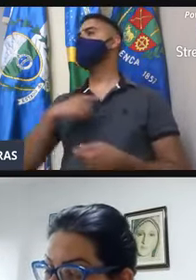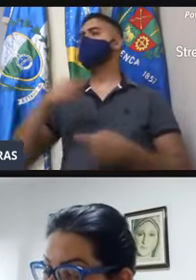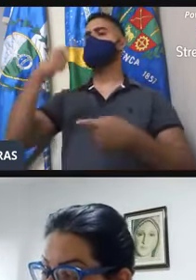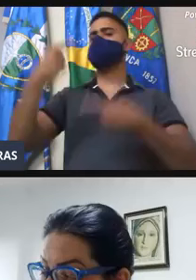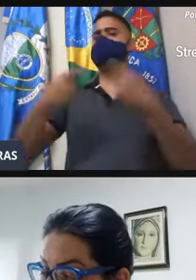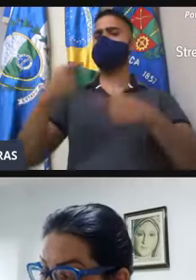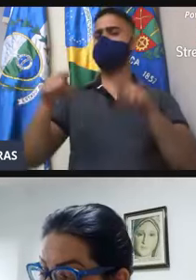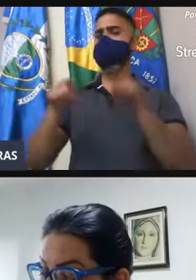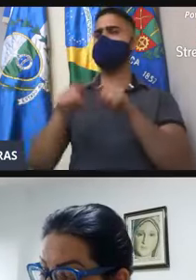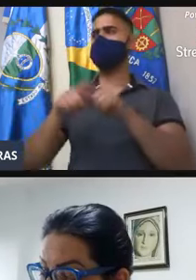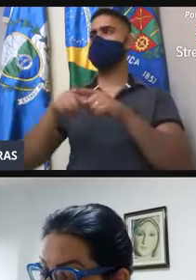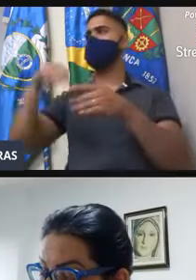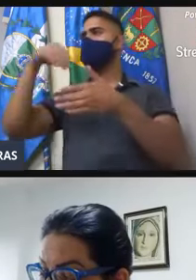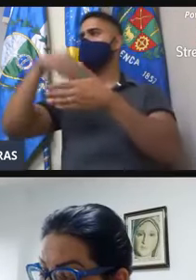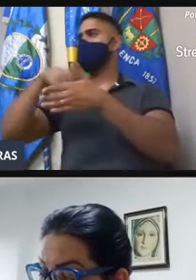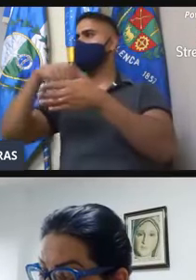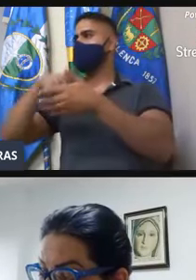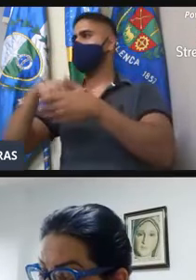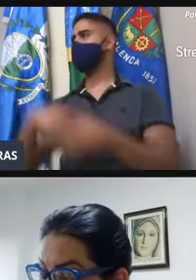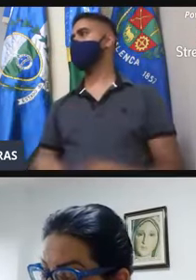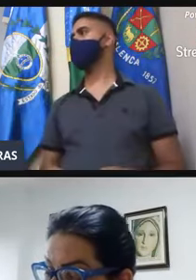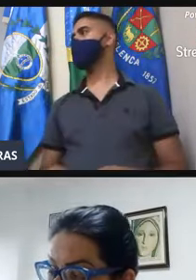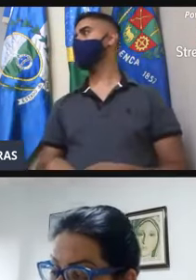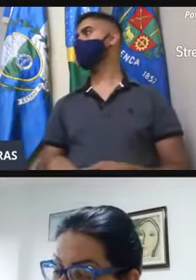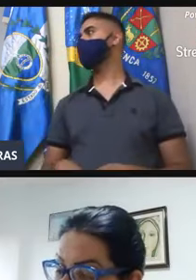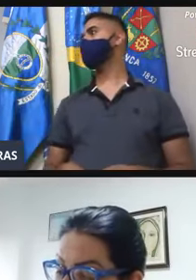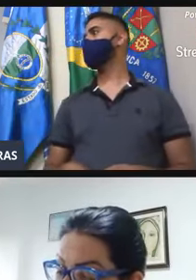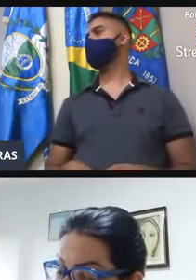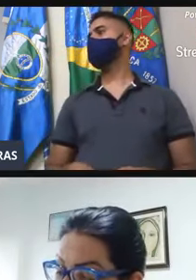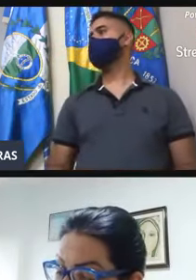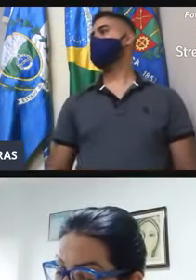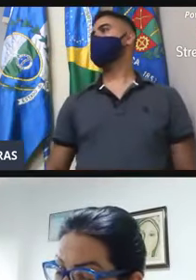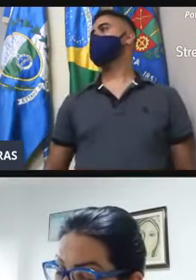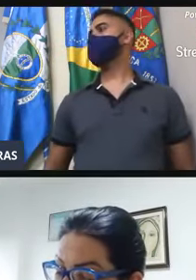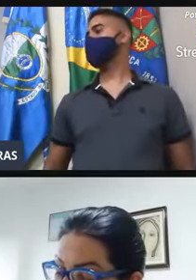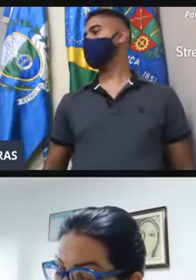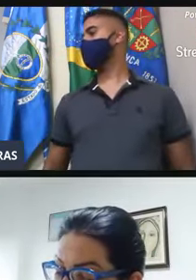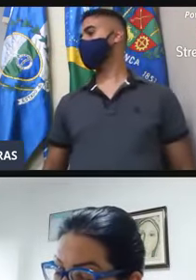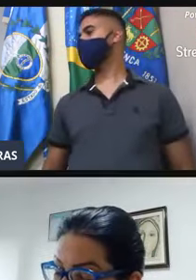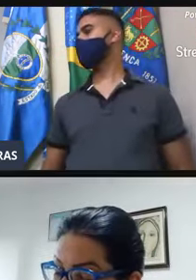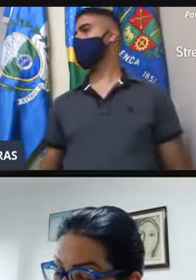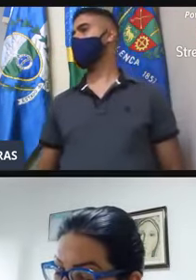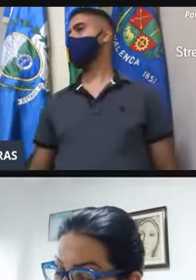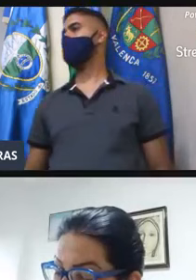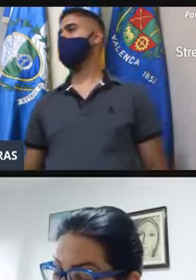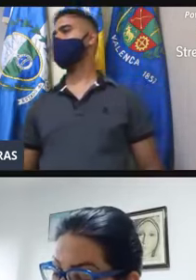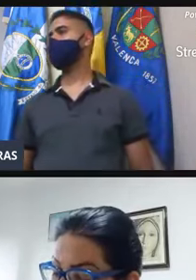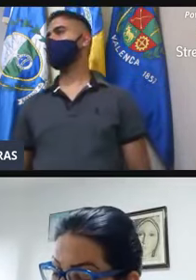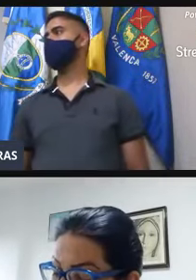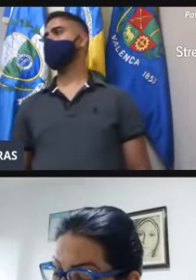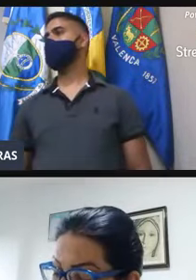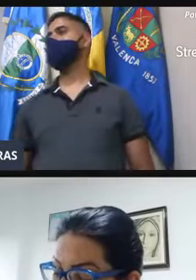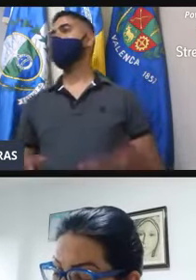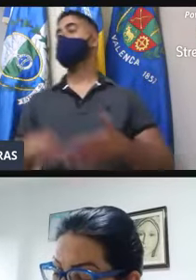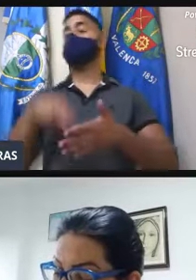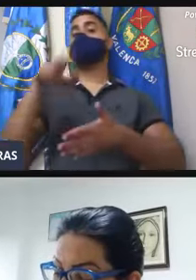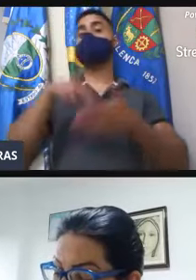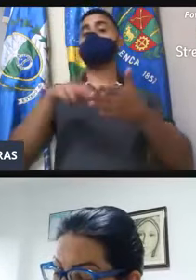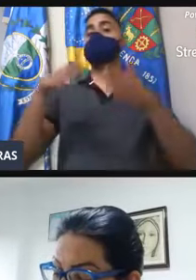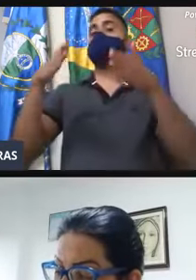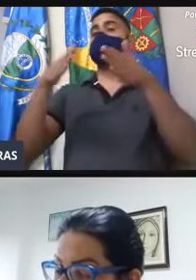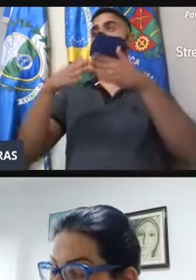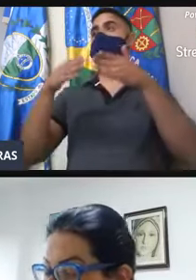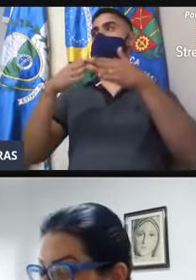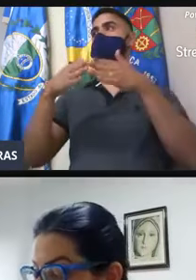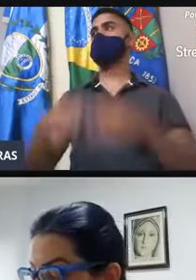única e a votação para entrar na ordem do dia, inclusive a da minha emenda. Agora vamos para a leitura dos